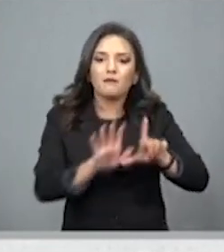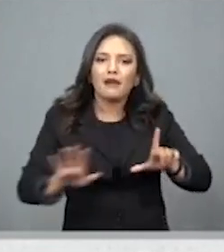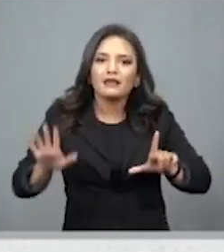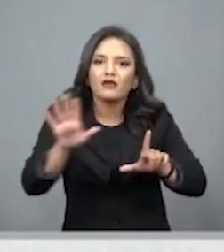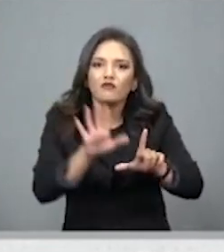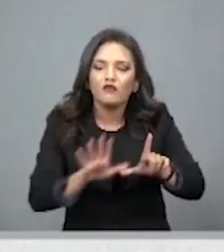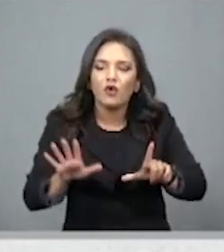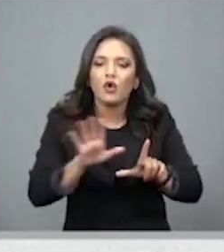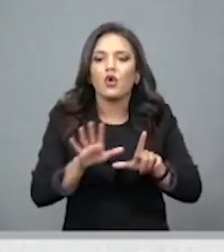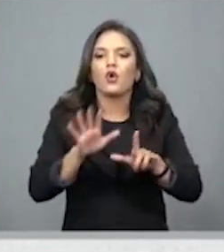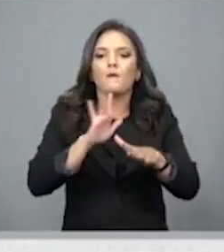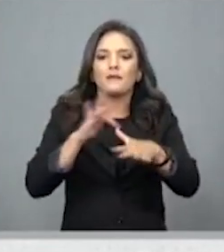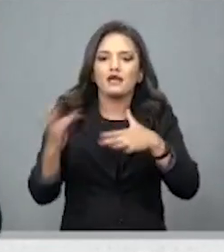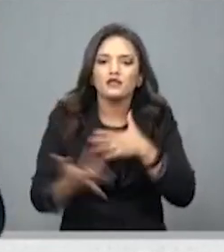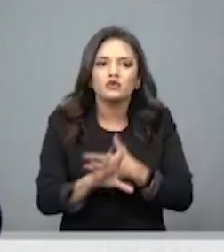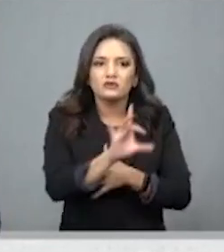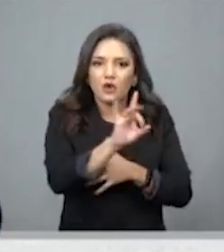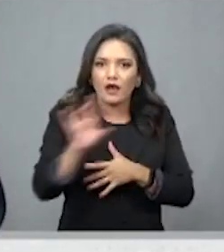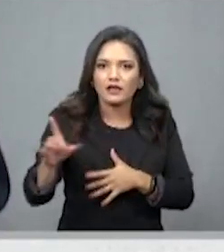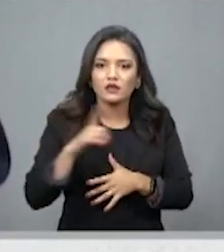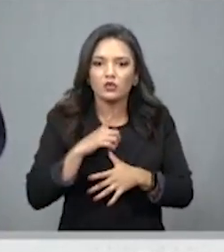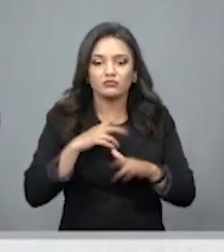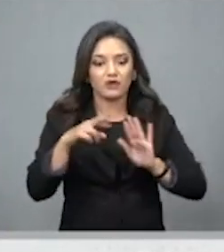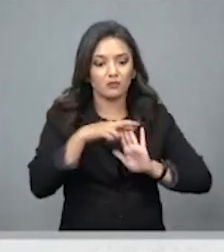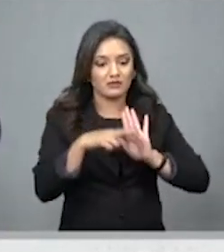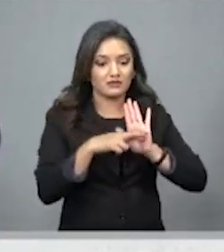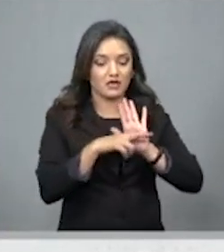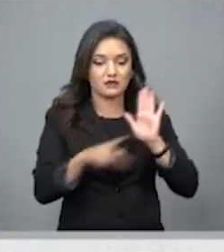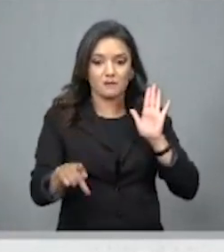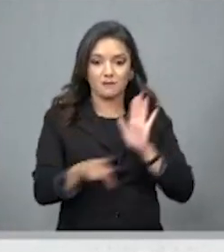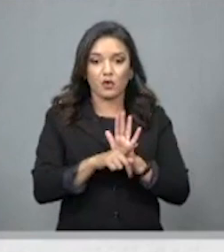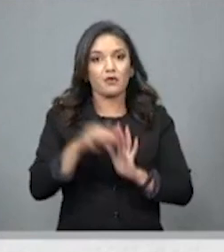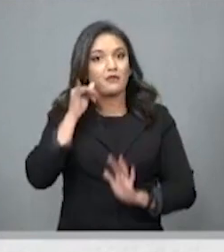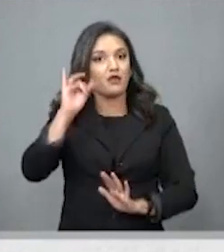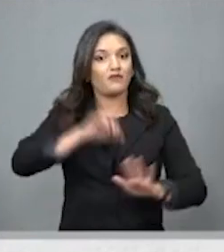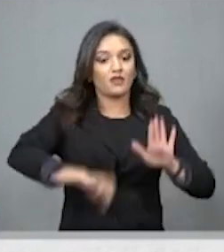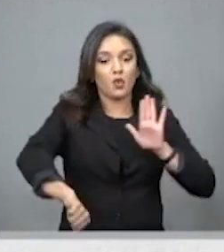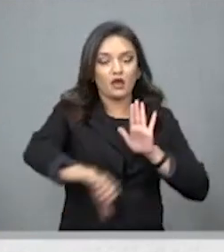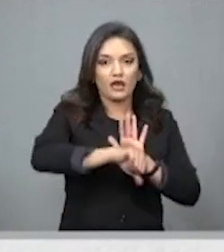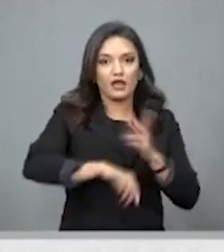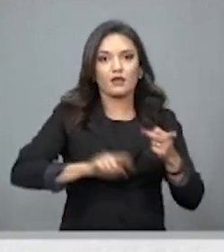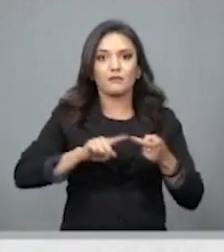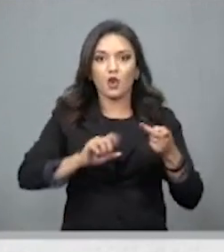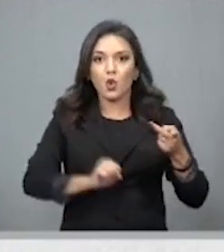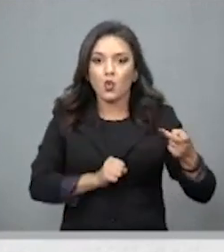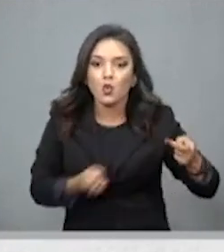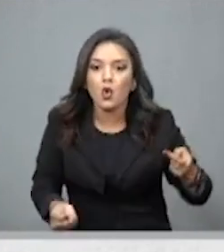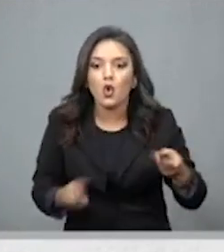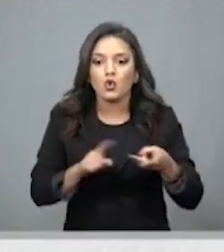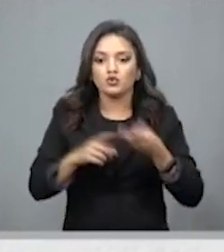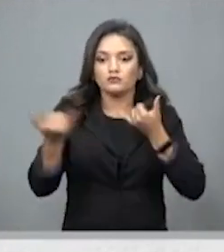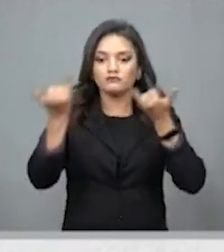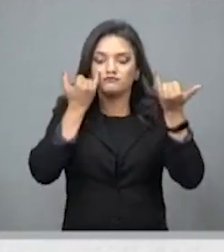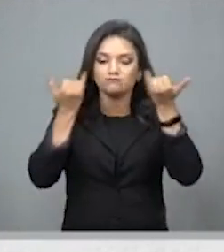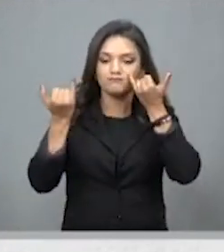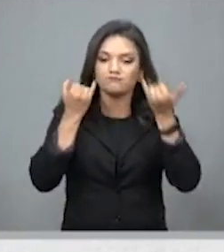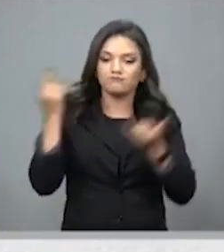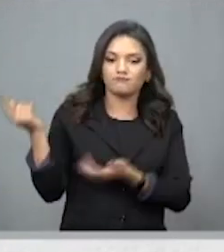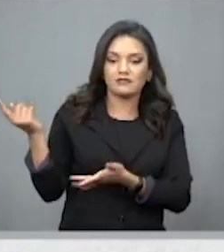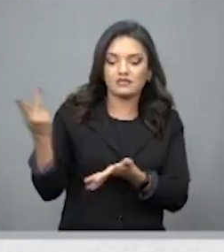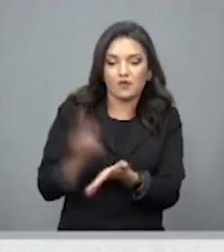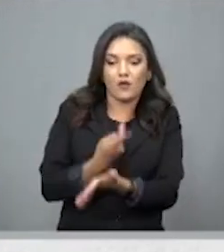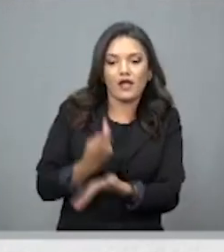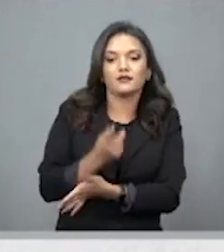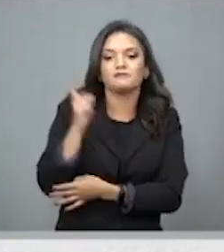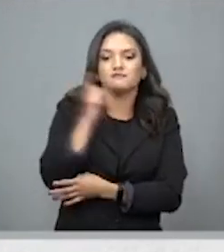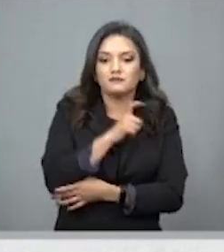termos de uso Claros ajudarem a enfrentar a criminalidade o óleo de informação e os comportamentos